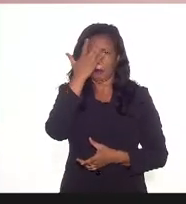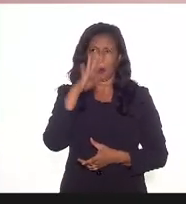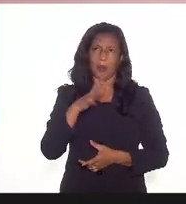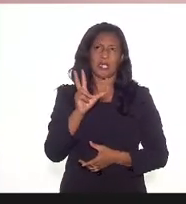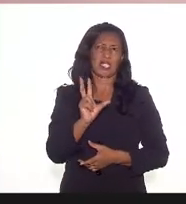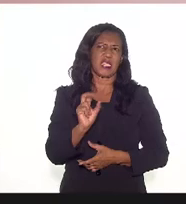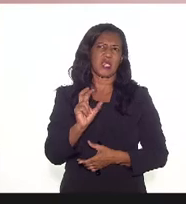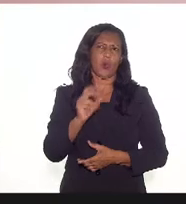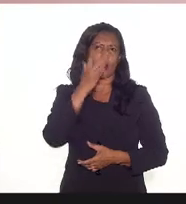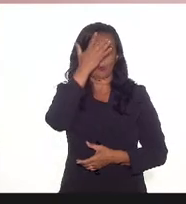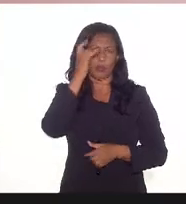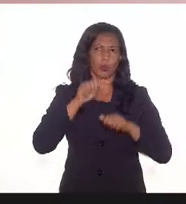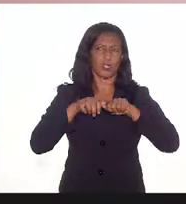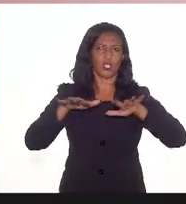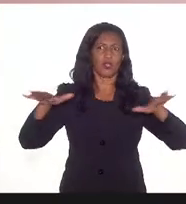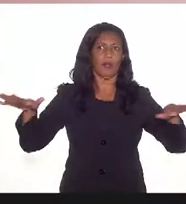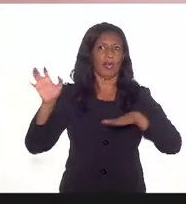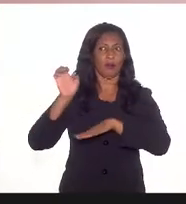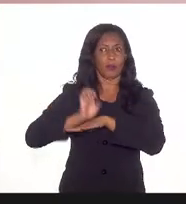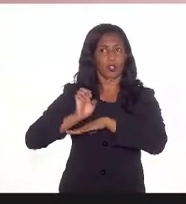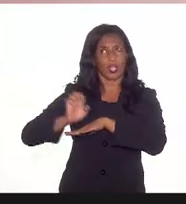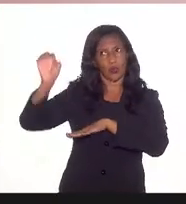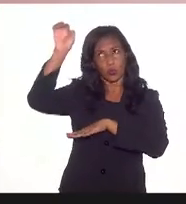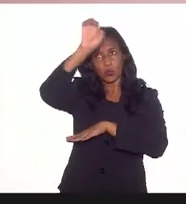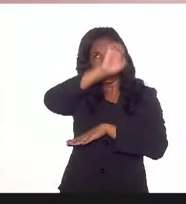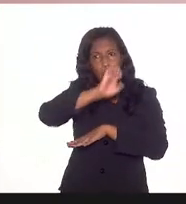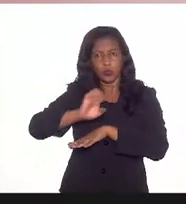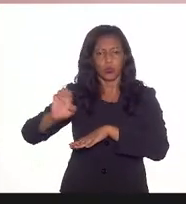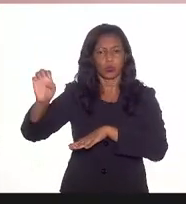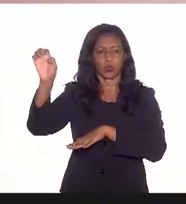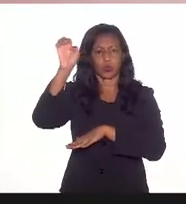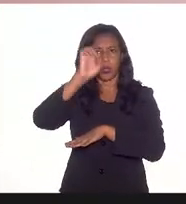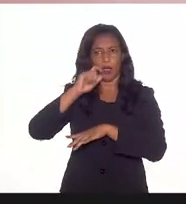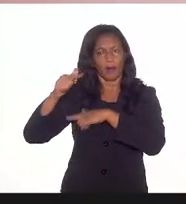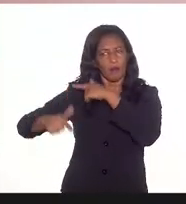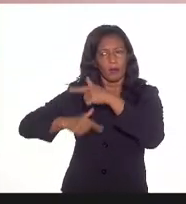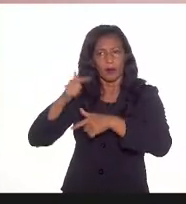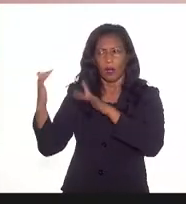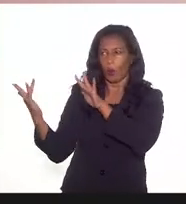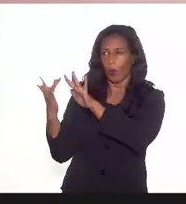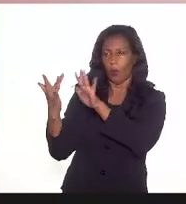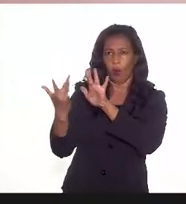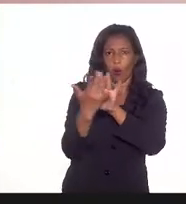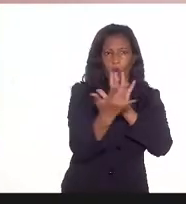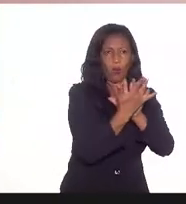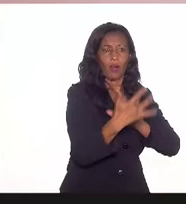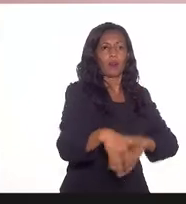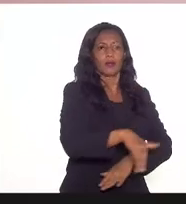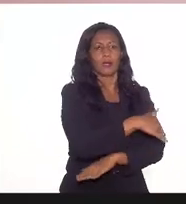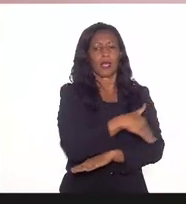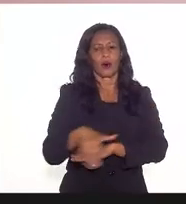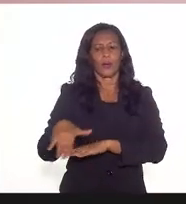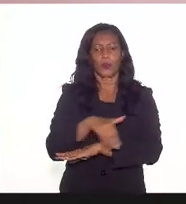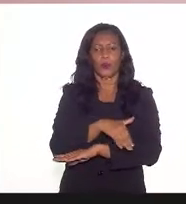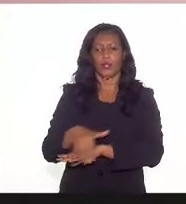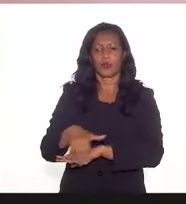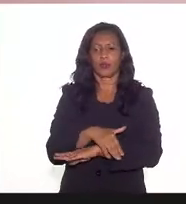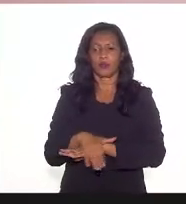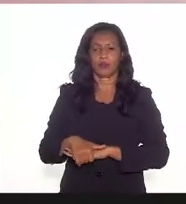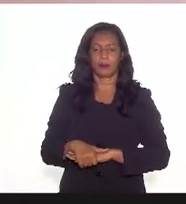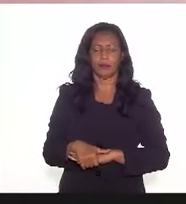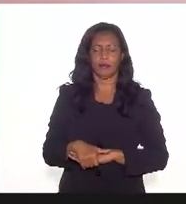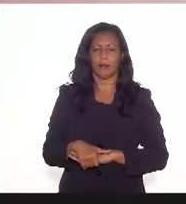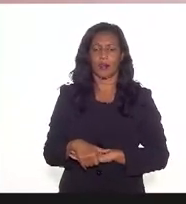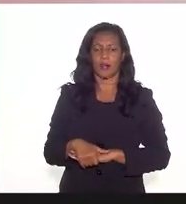crédito espalhados pelo estado, que estão sendo treinados, que vão fazer uma captação ativa, vão estar na rua, né, esse